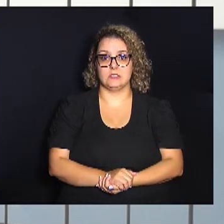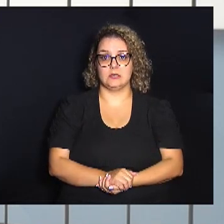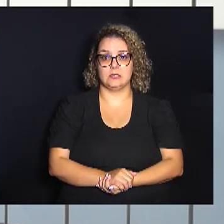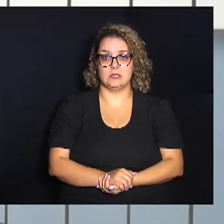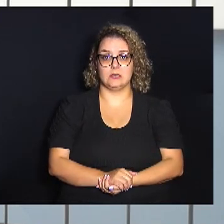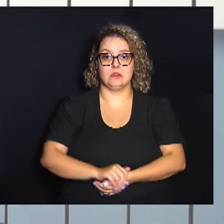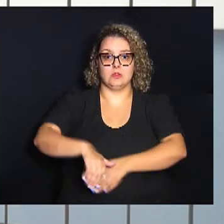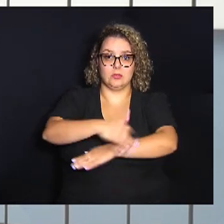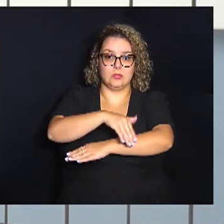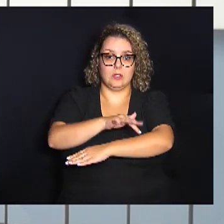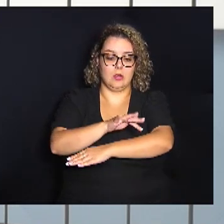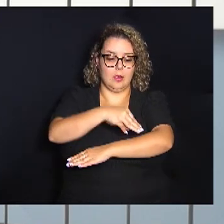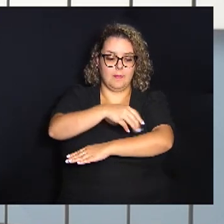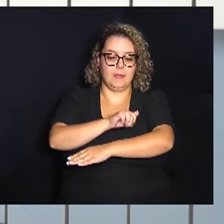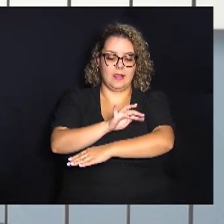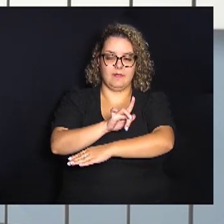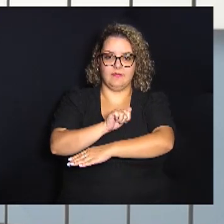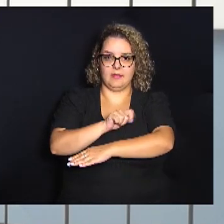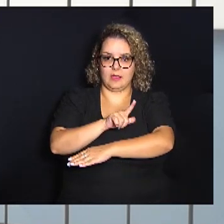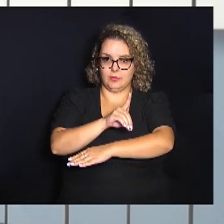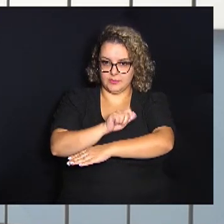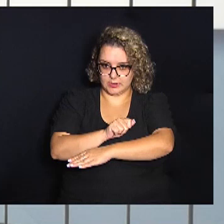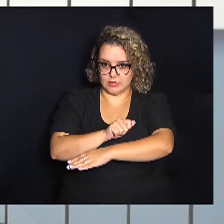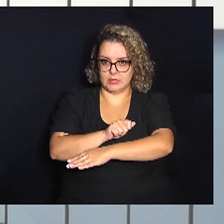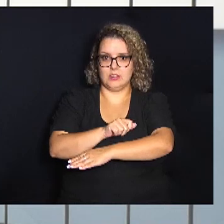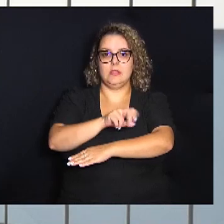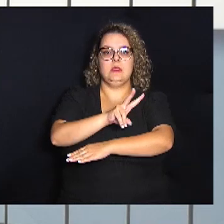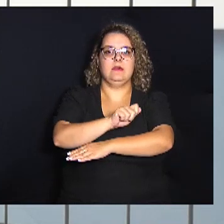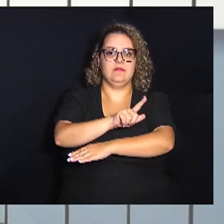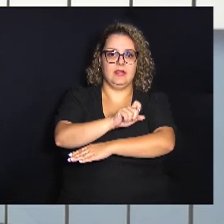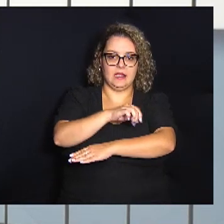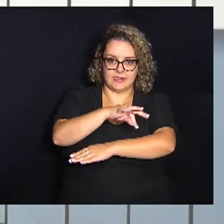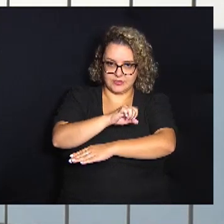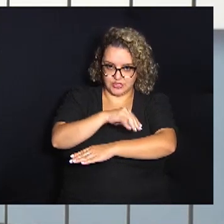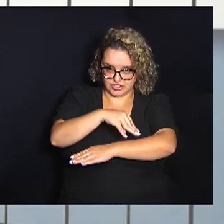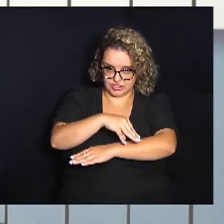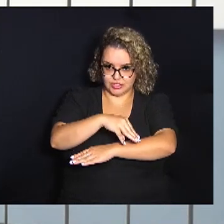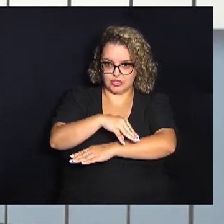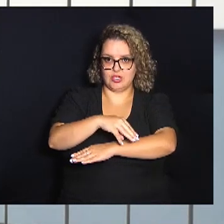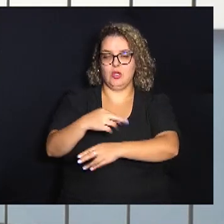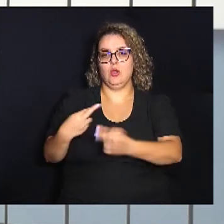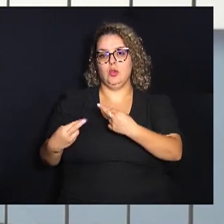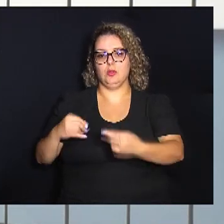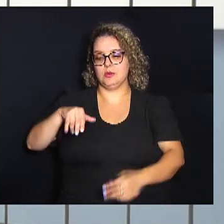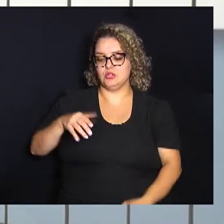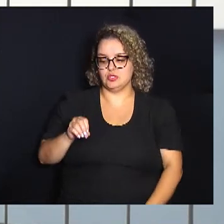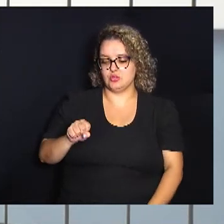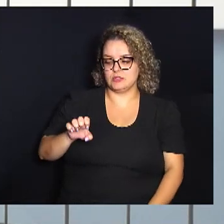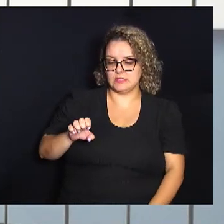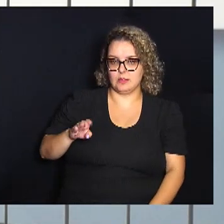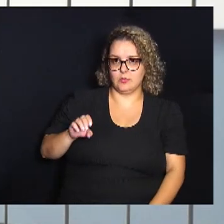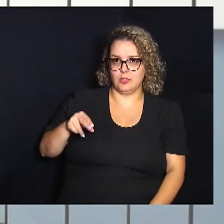entre as ruas Mafalda Guedes Milano e Valentim dos Santos Carvalho, rodovia José Bonifácio Coutinho